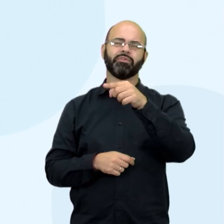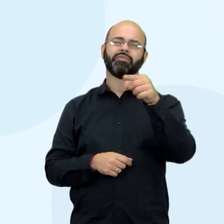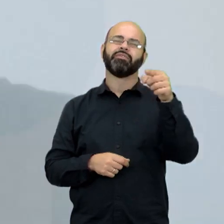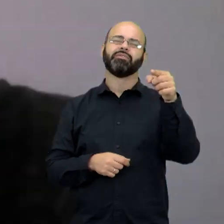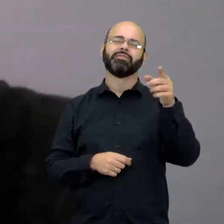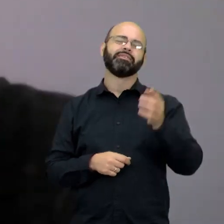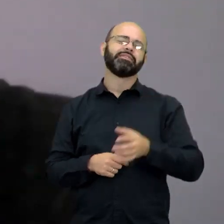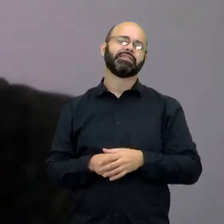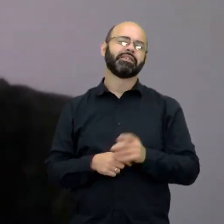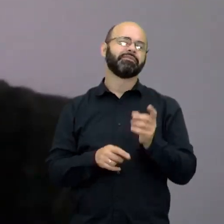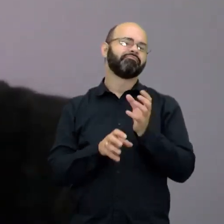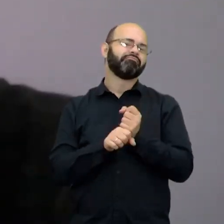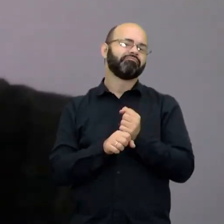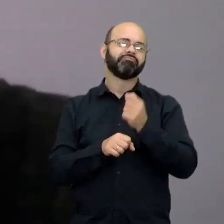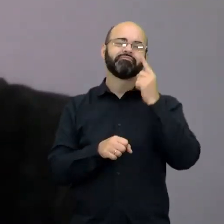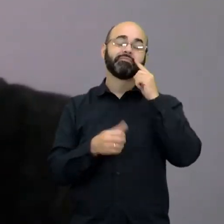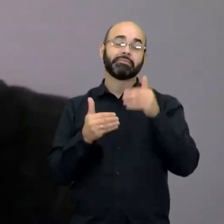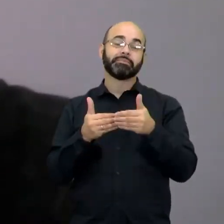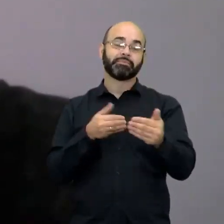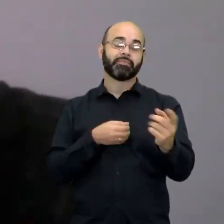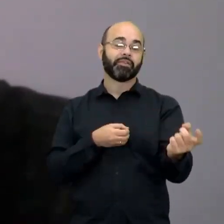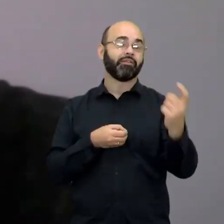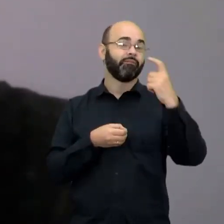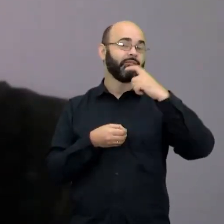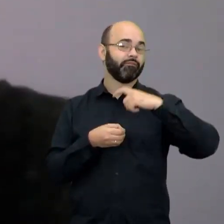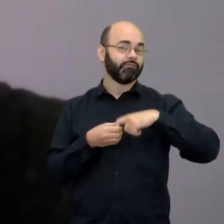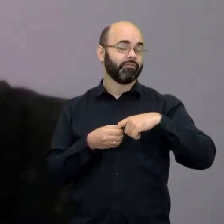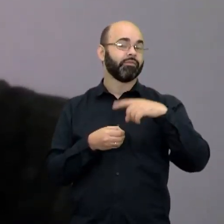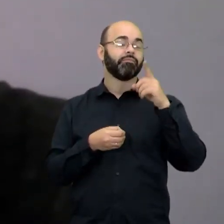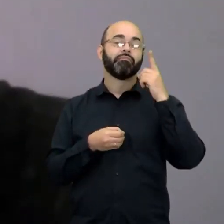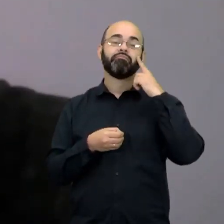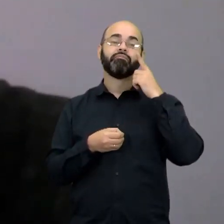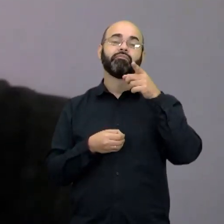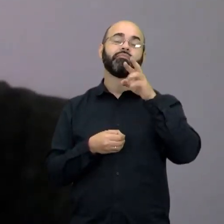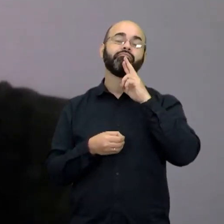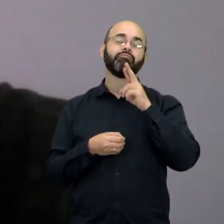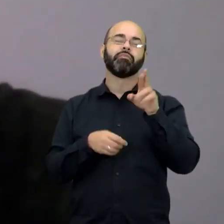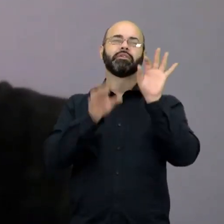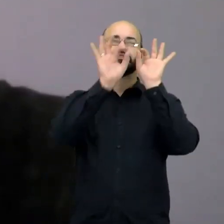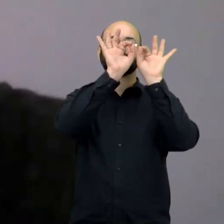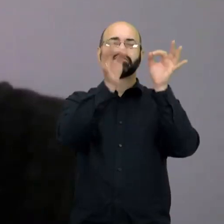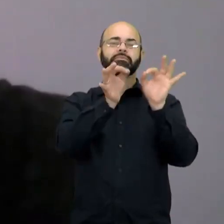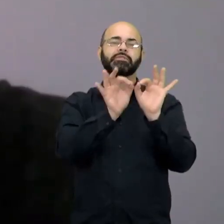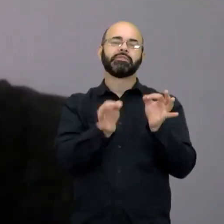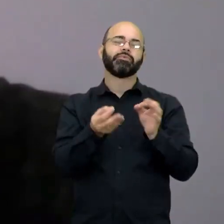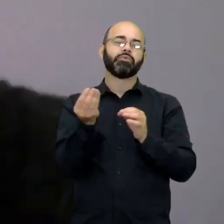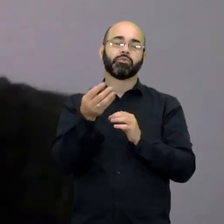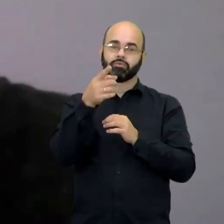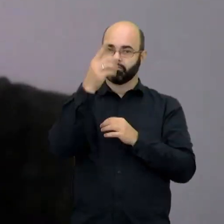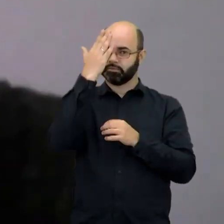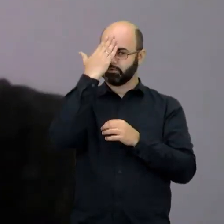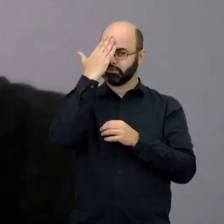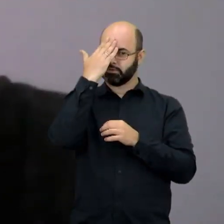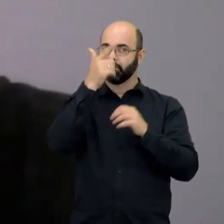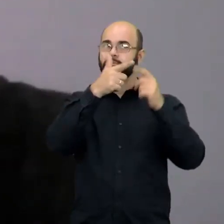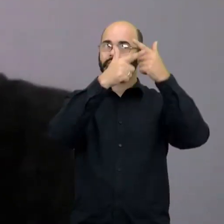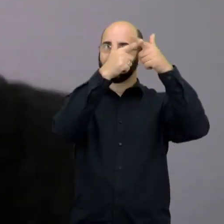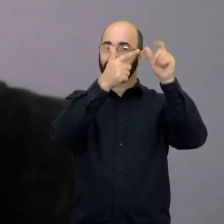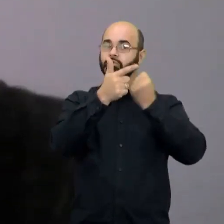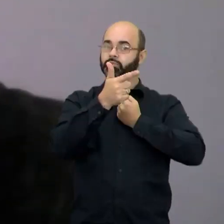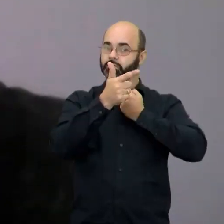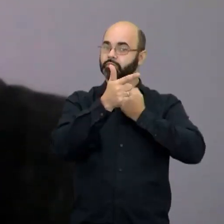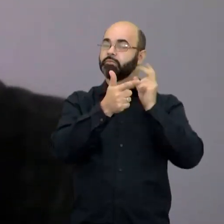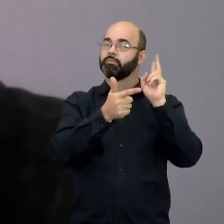vocês e a gente já volta com a simplificação da fração. Lembre que para simplificar a fração, você deve dividir em cima e embaixo pelo mesmo